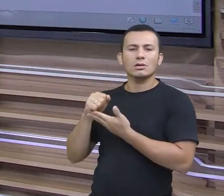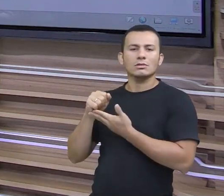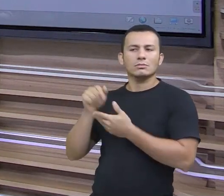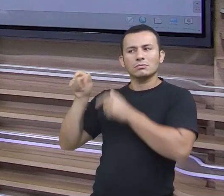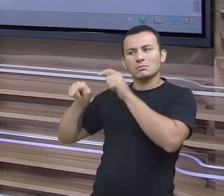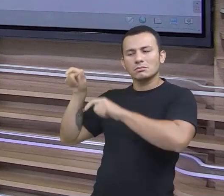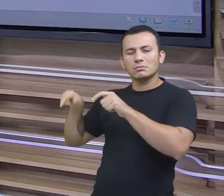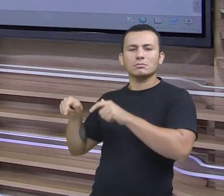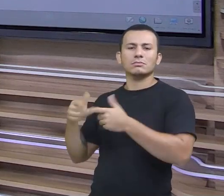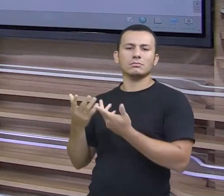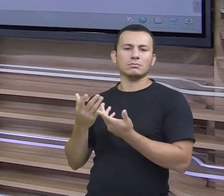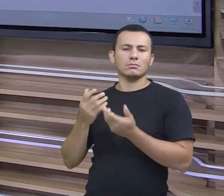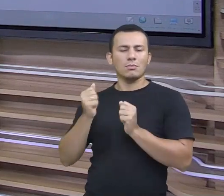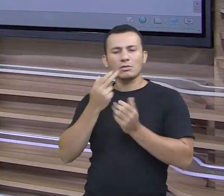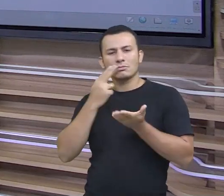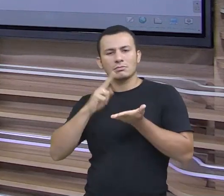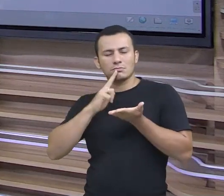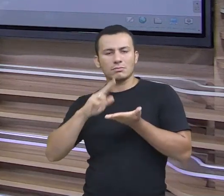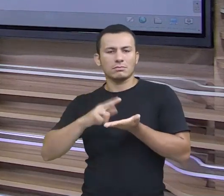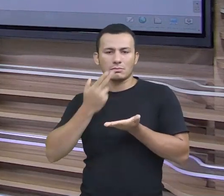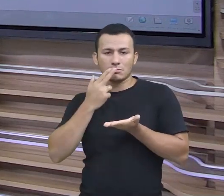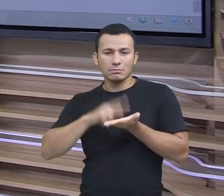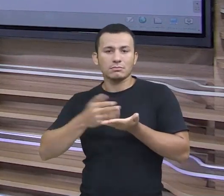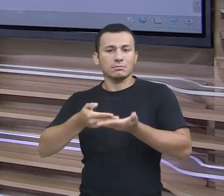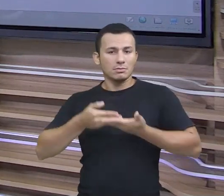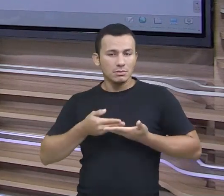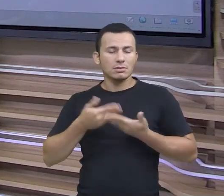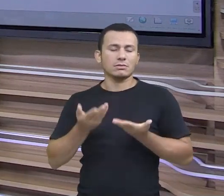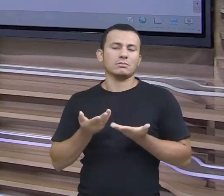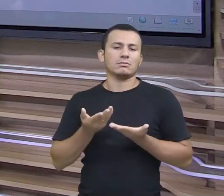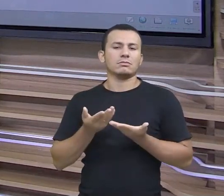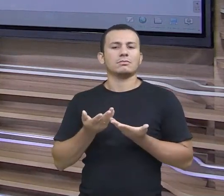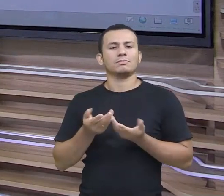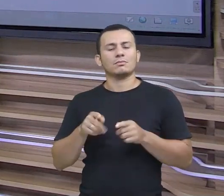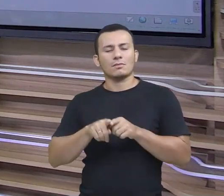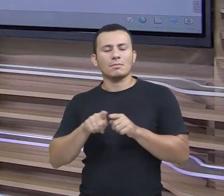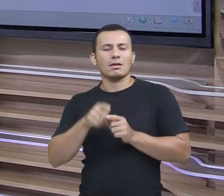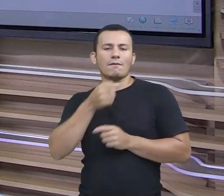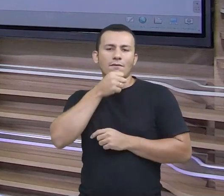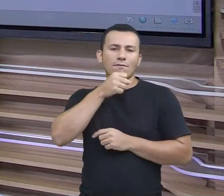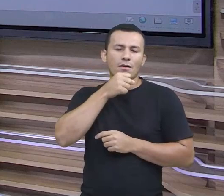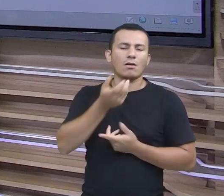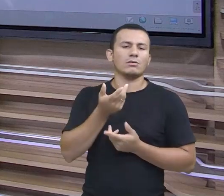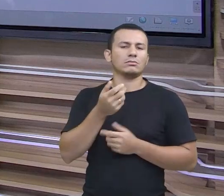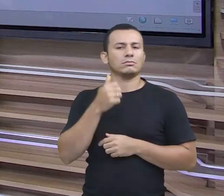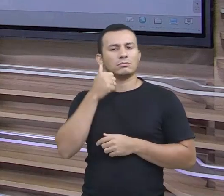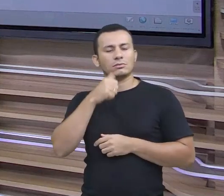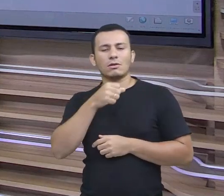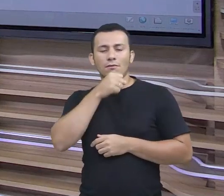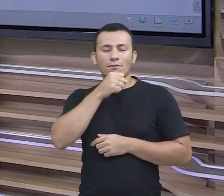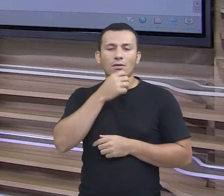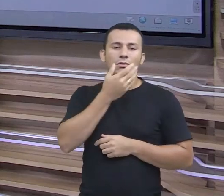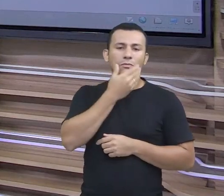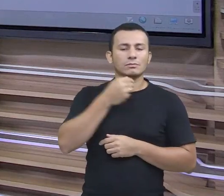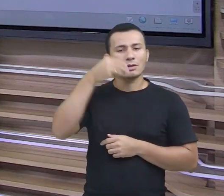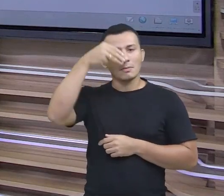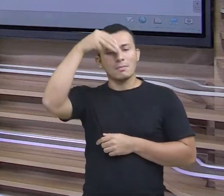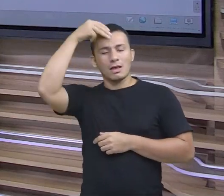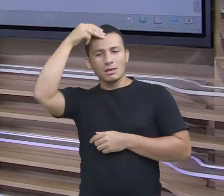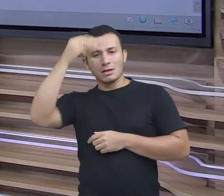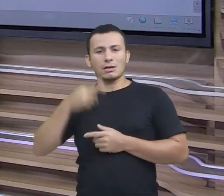para sua professora, para o seu pai, para o seu avô, para sua mãe, para sua madrinha. Fazer um desenho